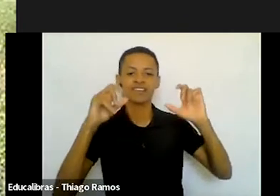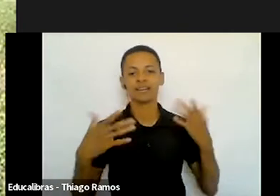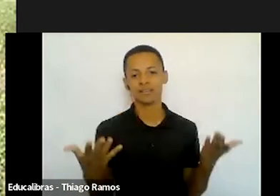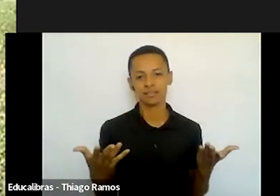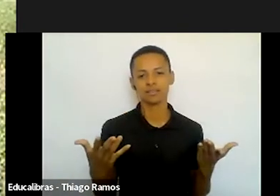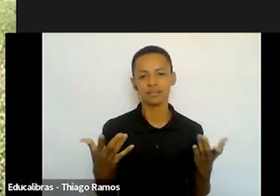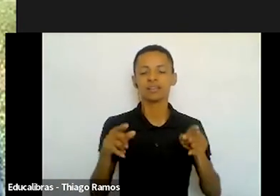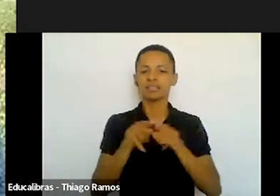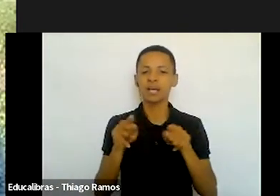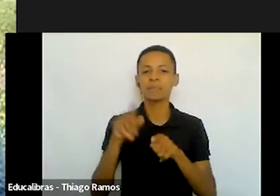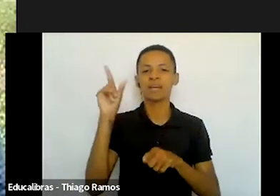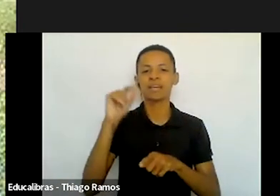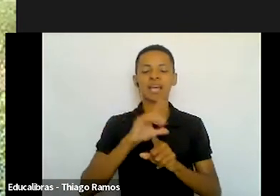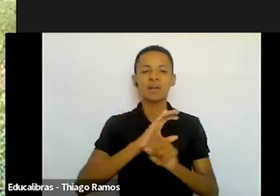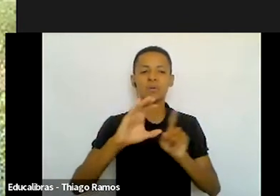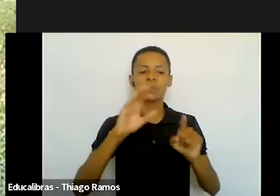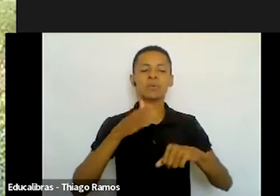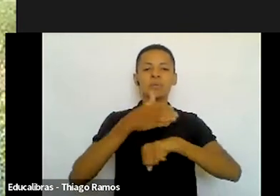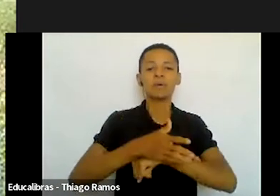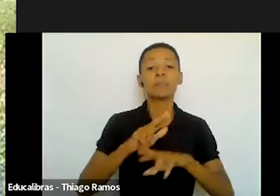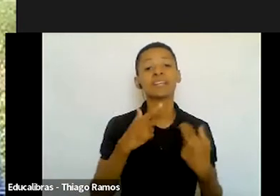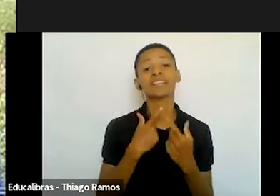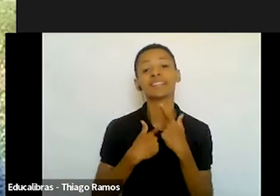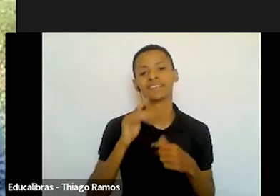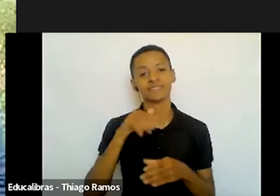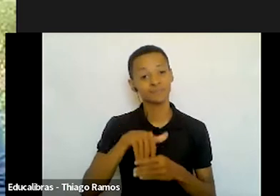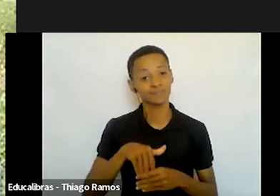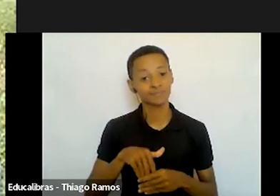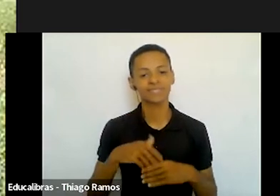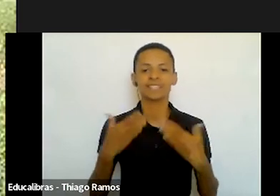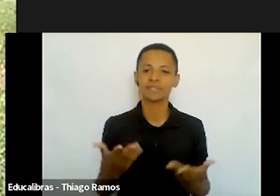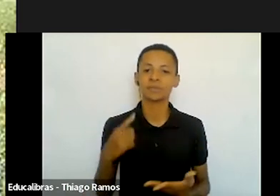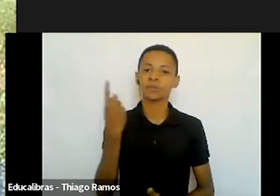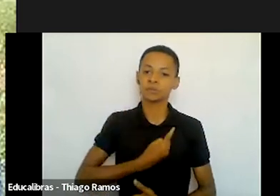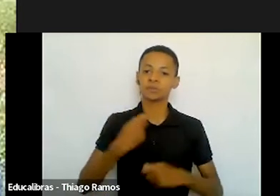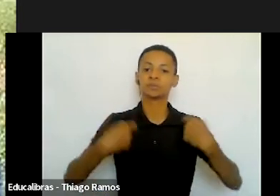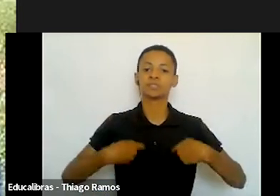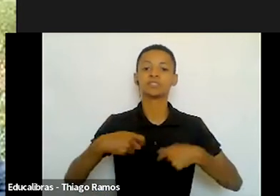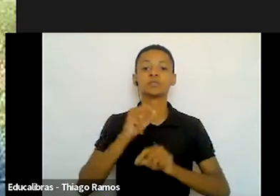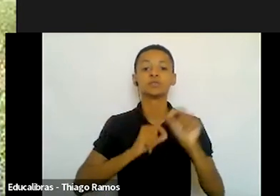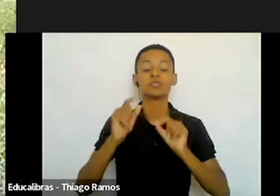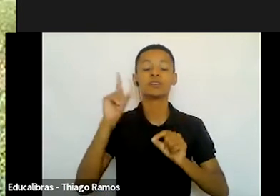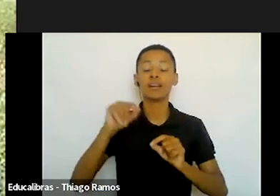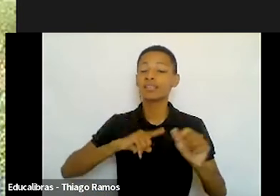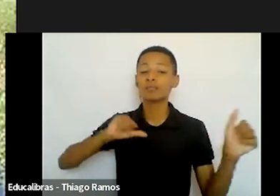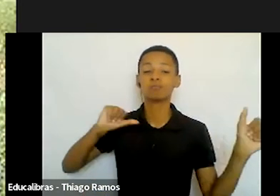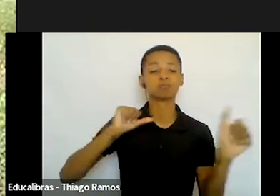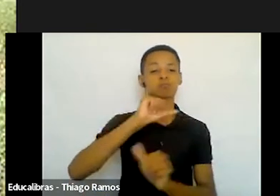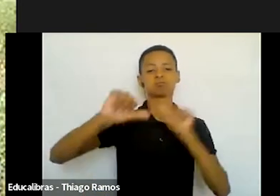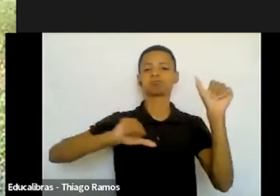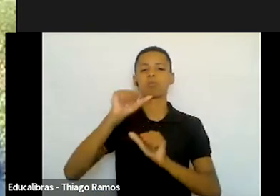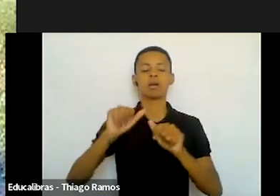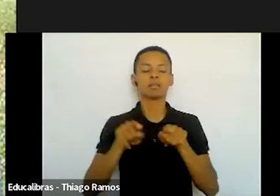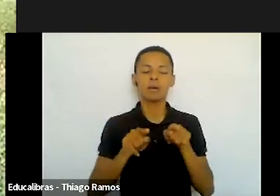as nossas comunidades com o intuito de voto. Então, nós, de fato, precisamos fazer uma reformulação, uma